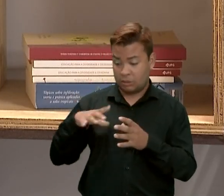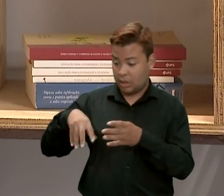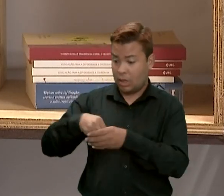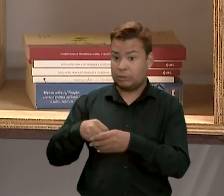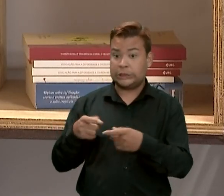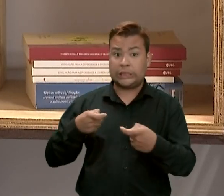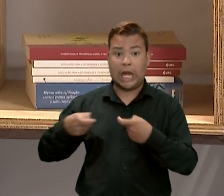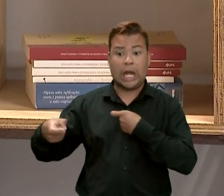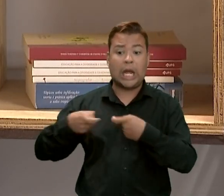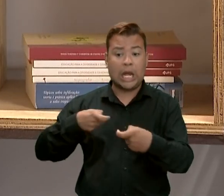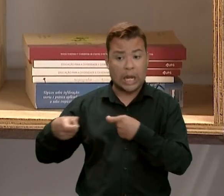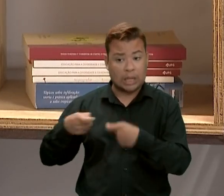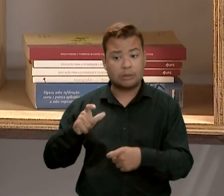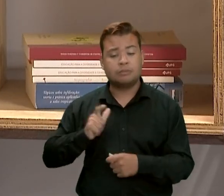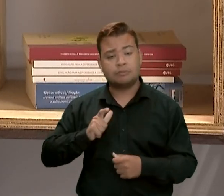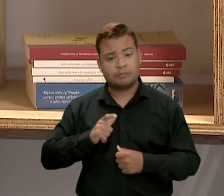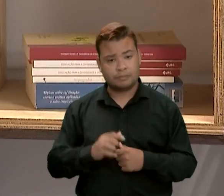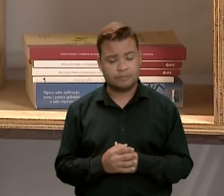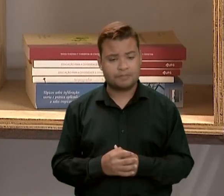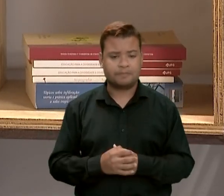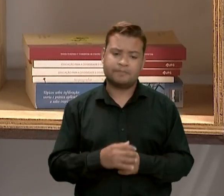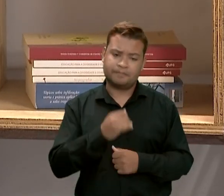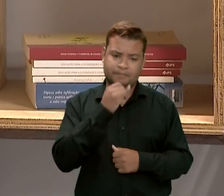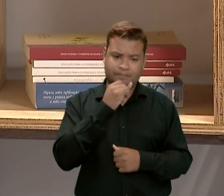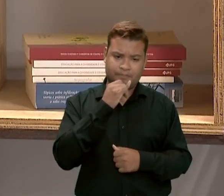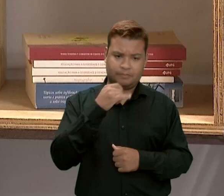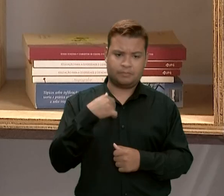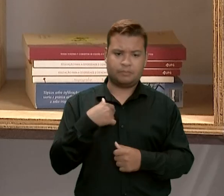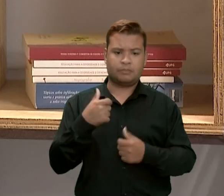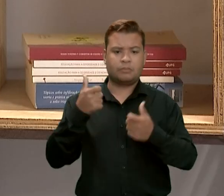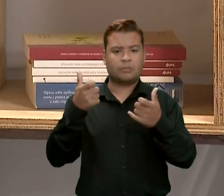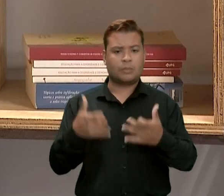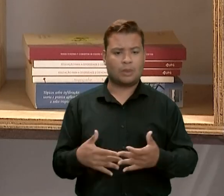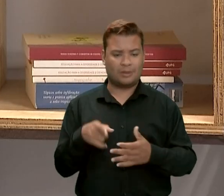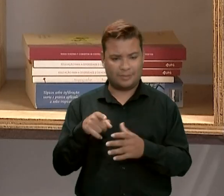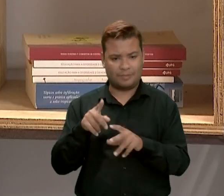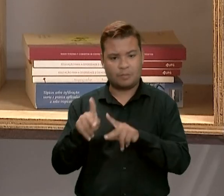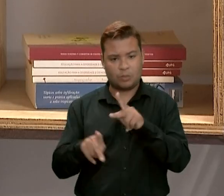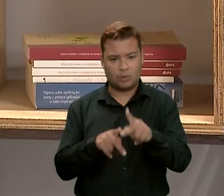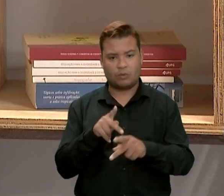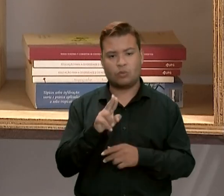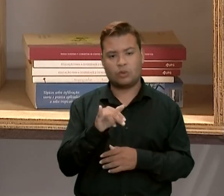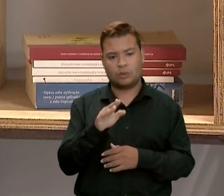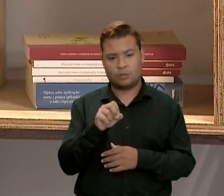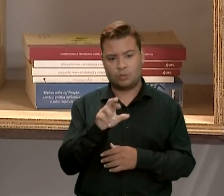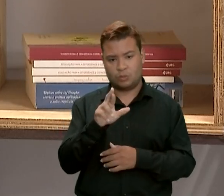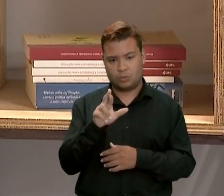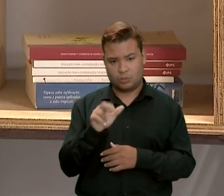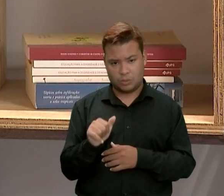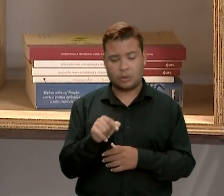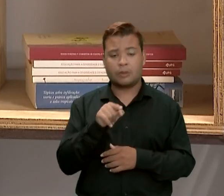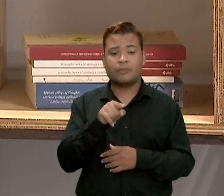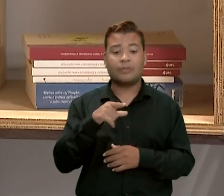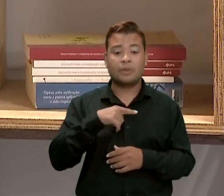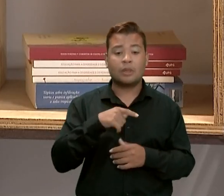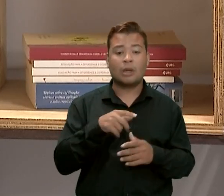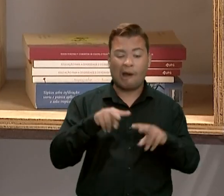né? Agora, por exemplo, eu estava me referindo ao povo Mura, né, e a extração de nióbio,